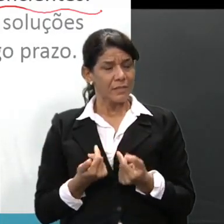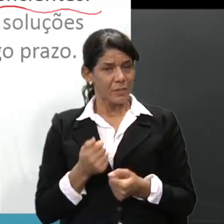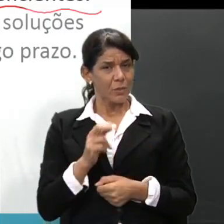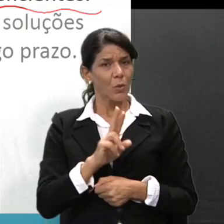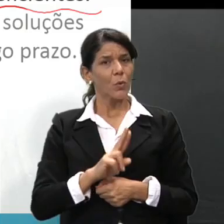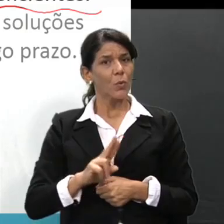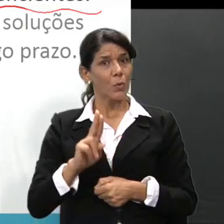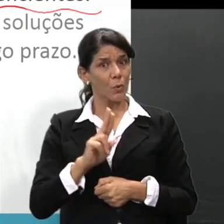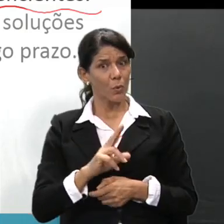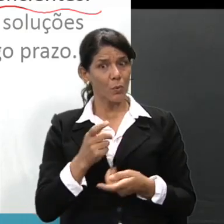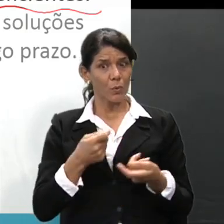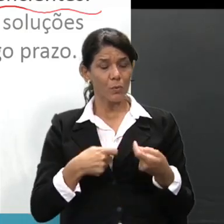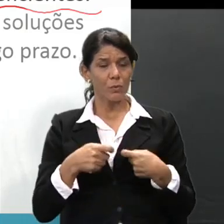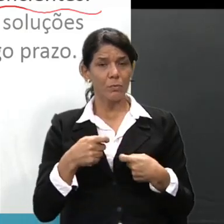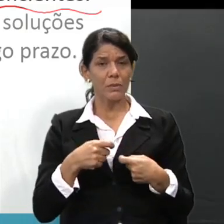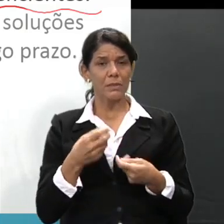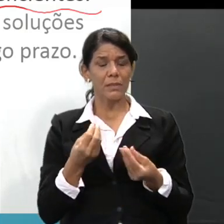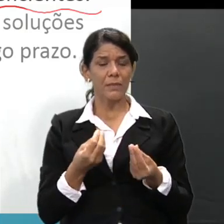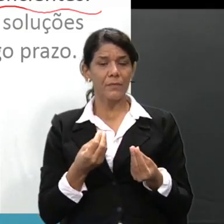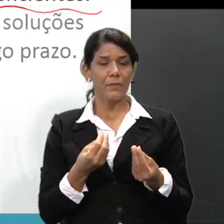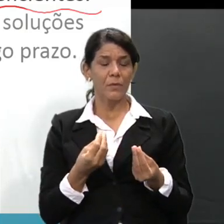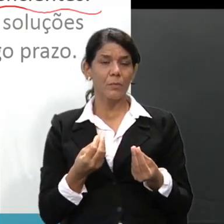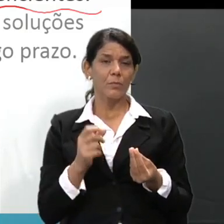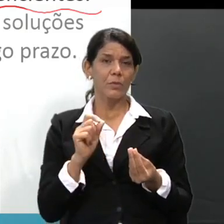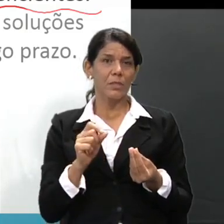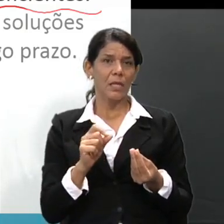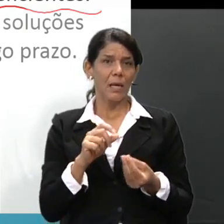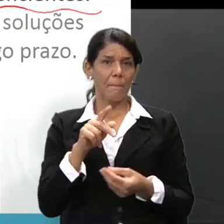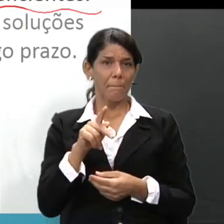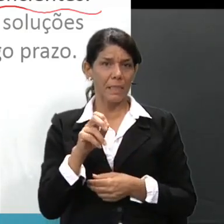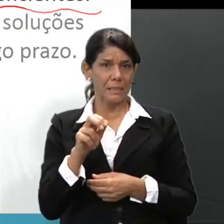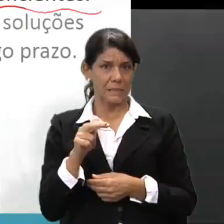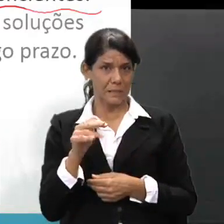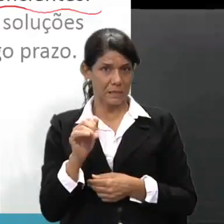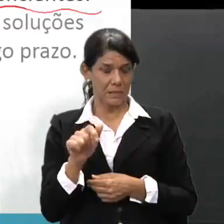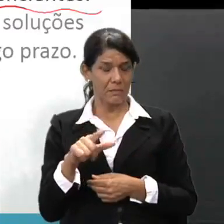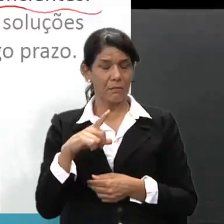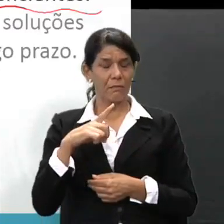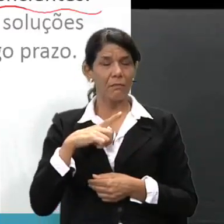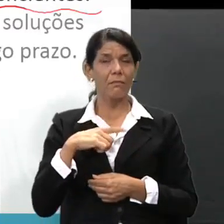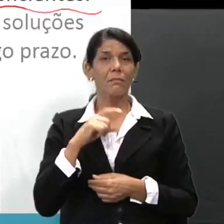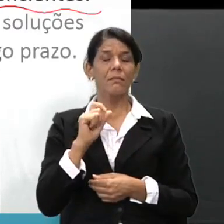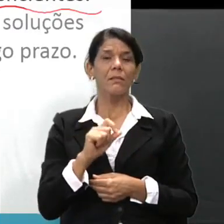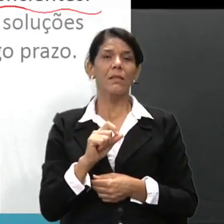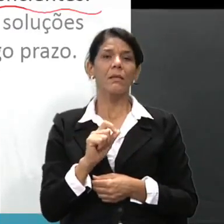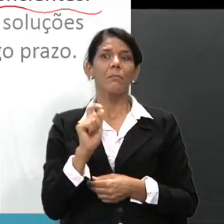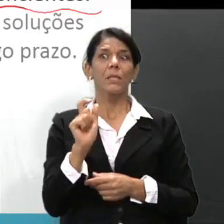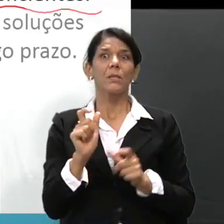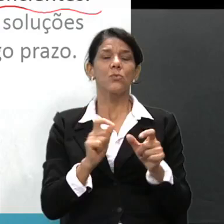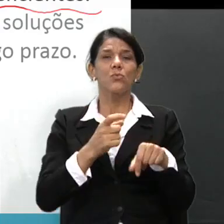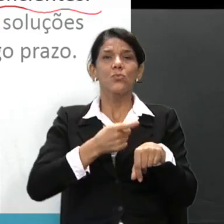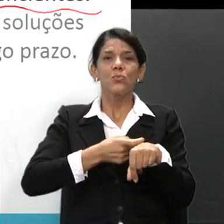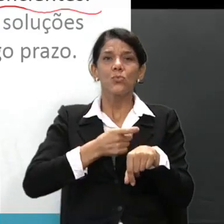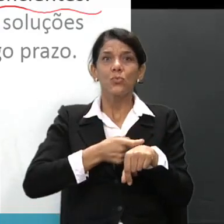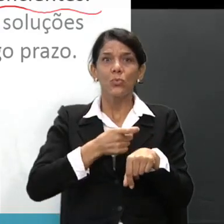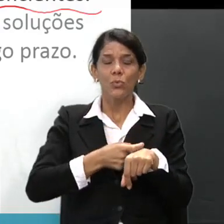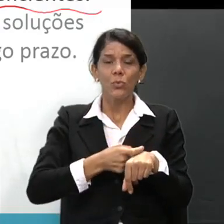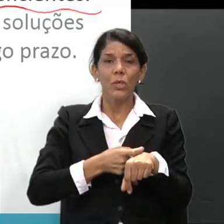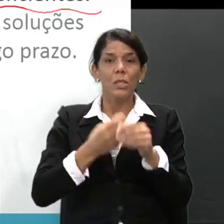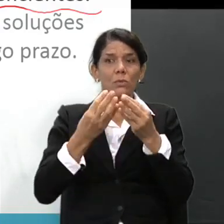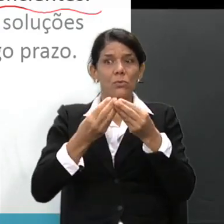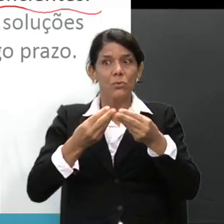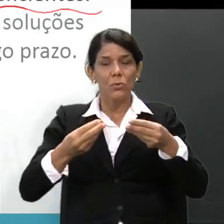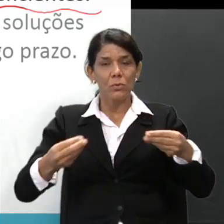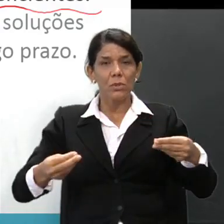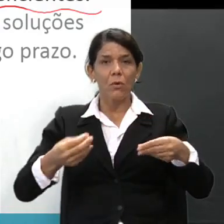usado para administrar suspensões, como é o caso da penicilina, né, que existem partículas sólidas,